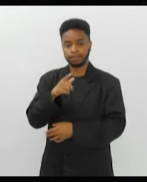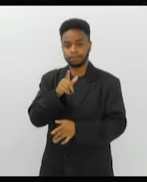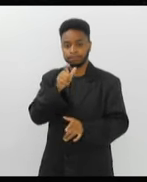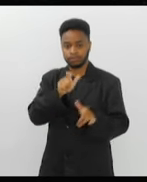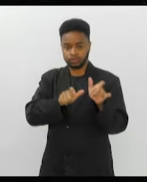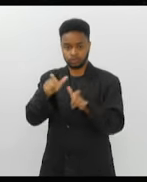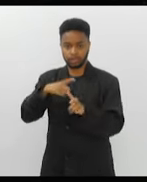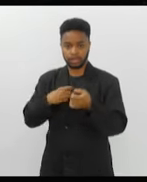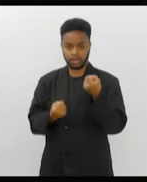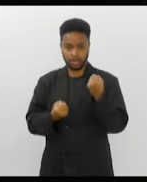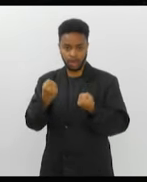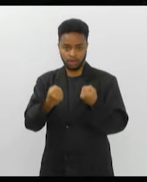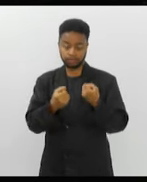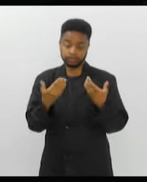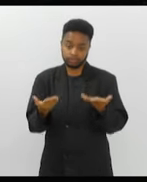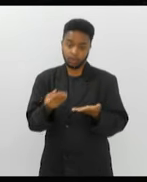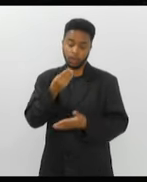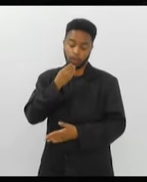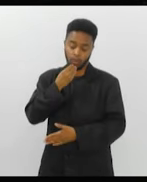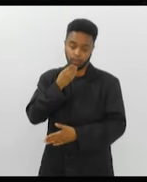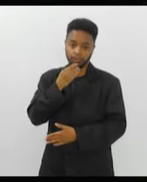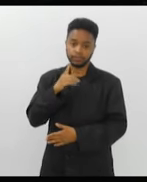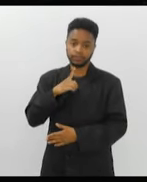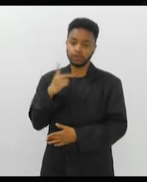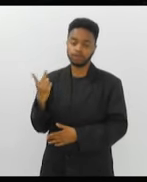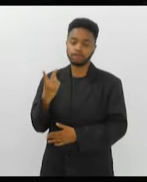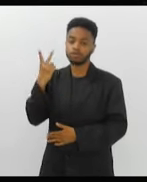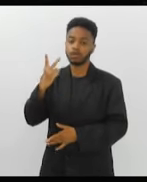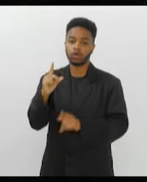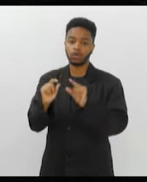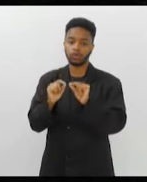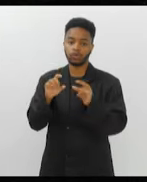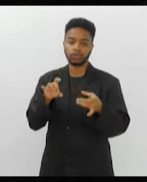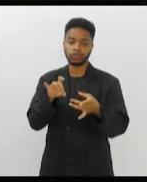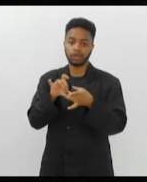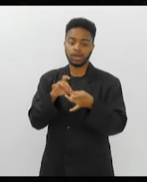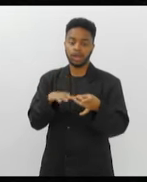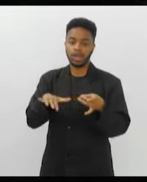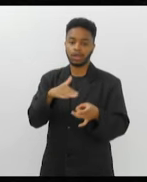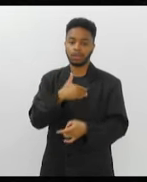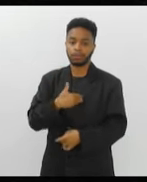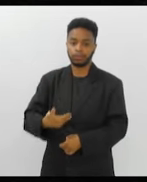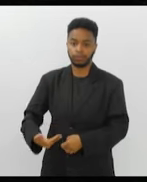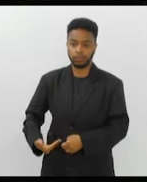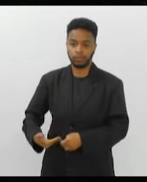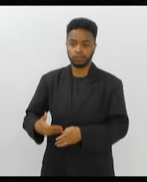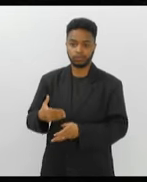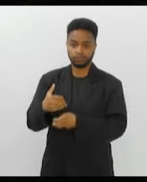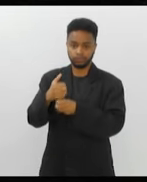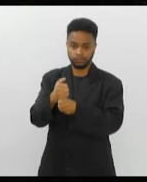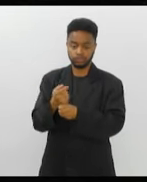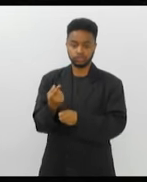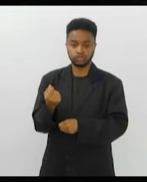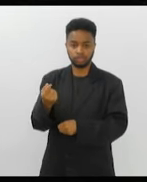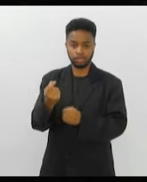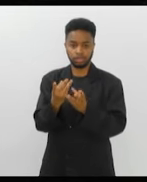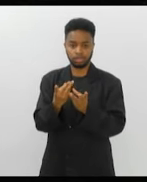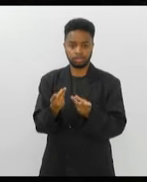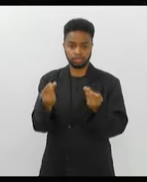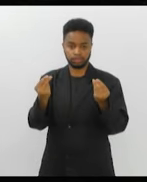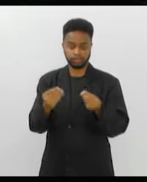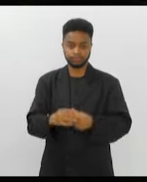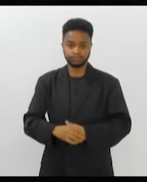veículos, evidentemente, isto tem um valor para os cofres públicos que está se esvaindo muito